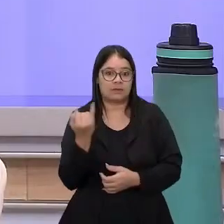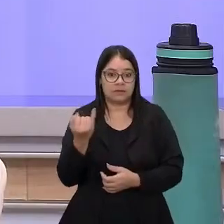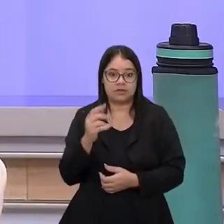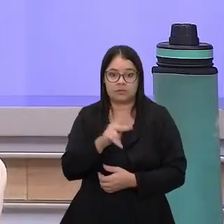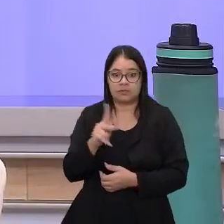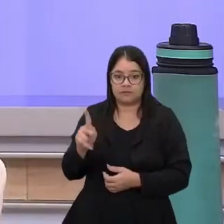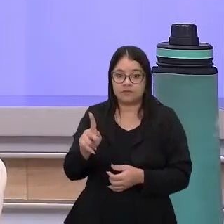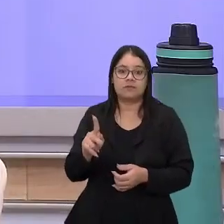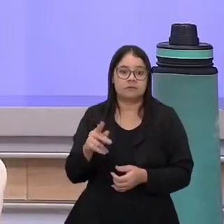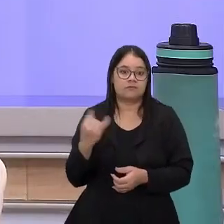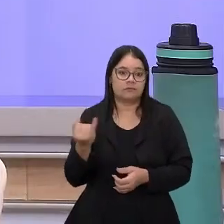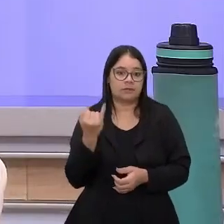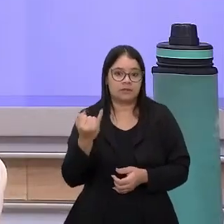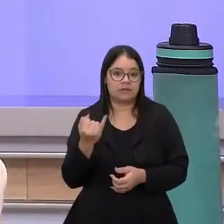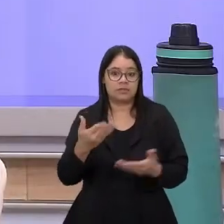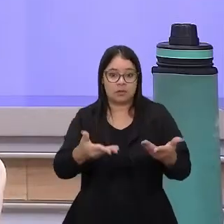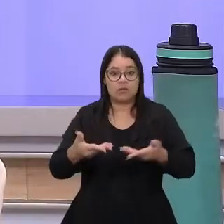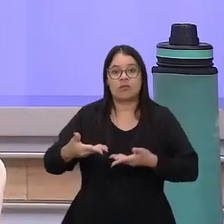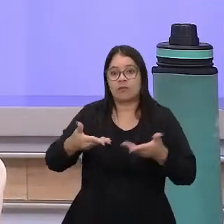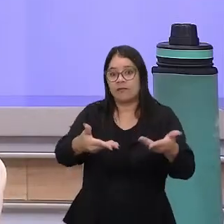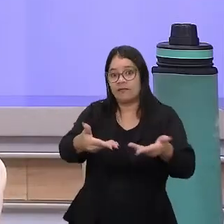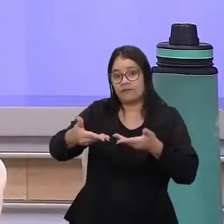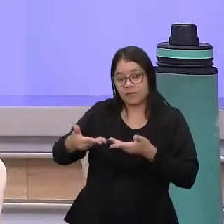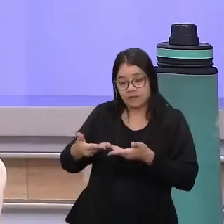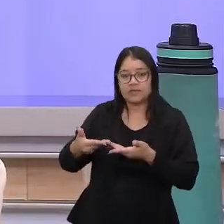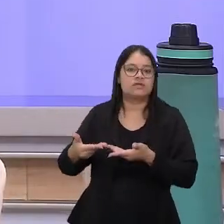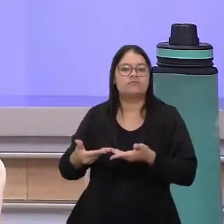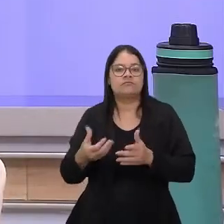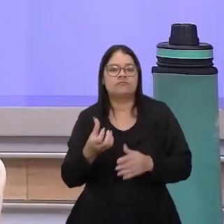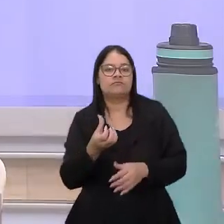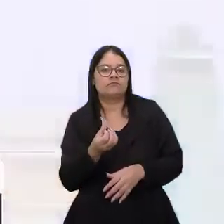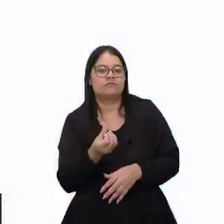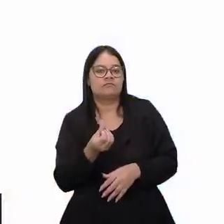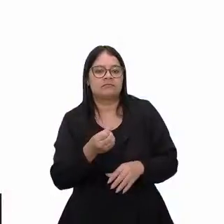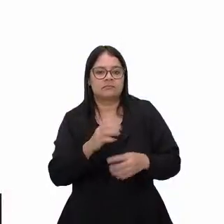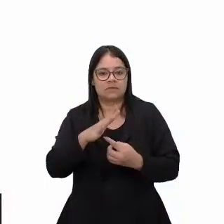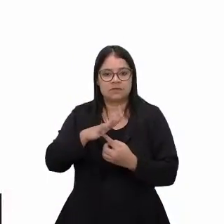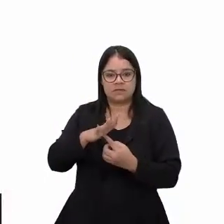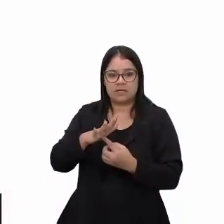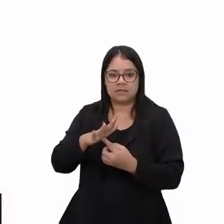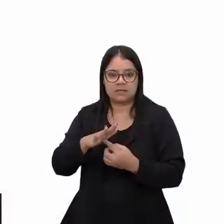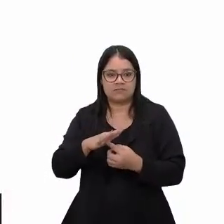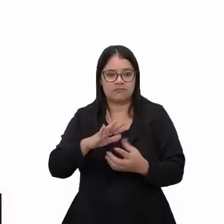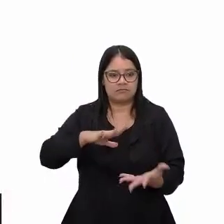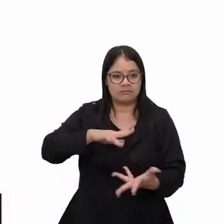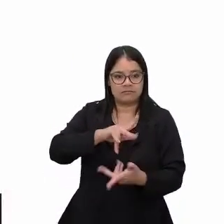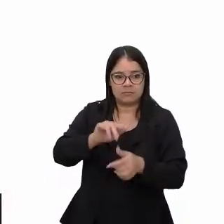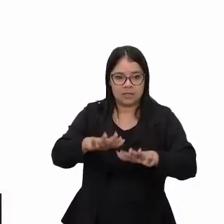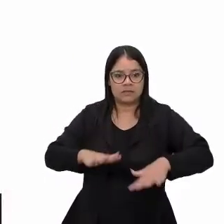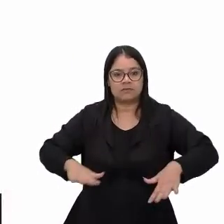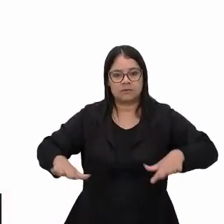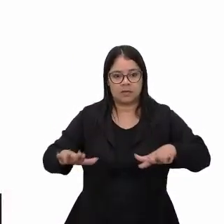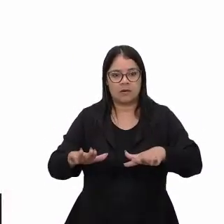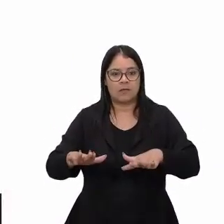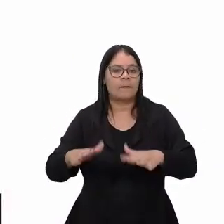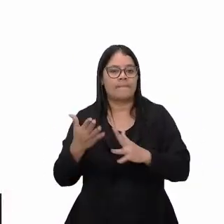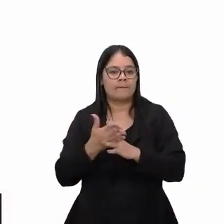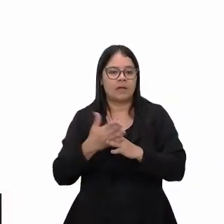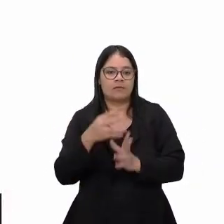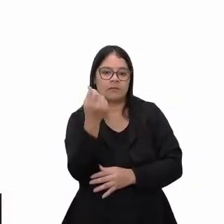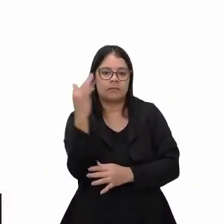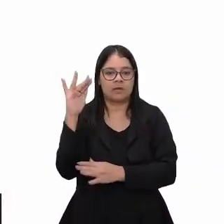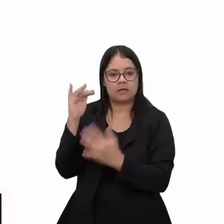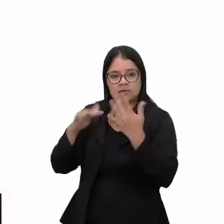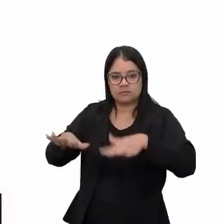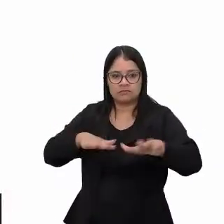o convite à 6ª Conferência Nacional Infanto-Juvenil pelo Meio Ambiente. É uma mobilização tanto